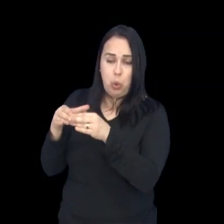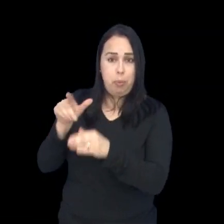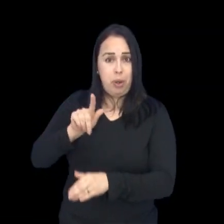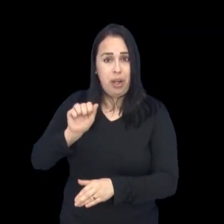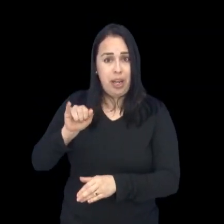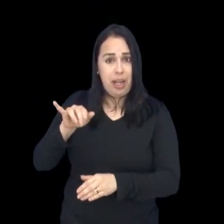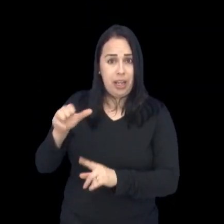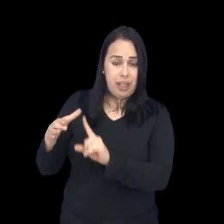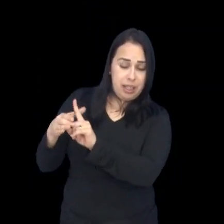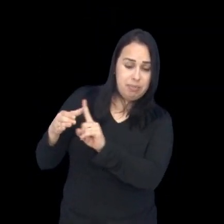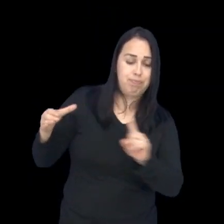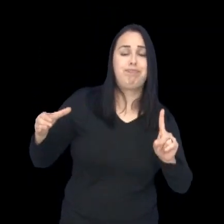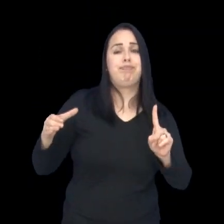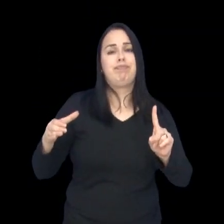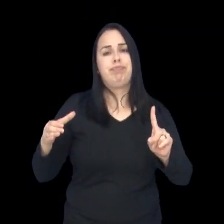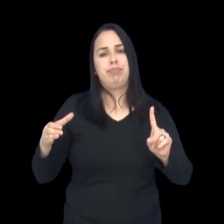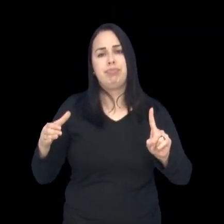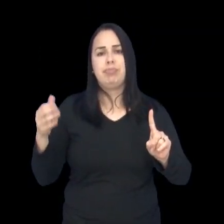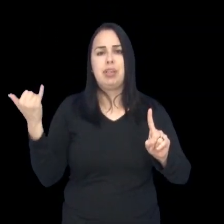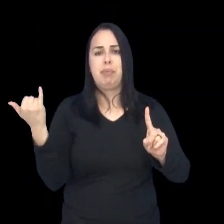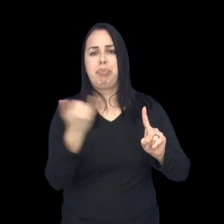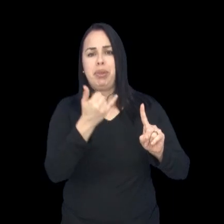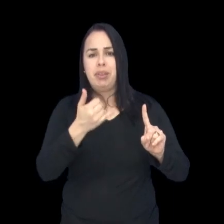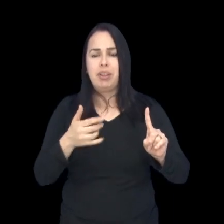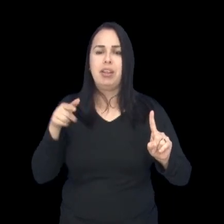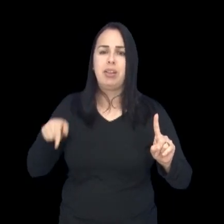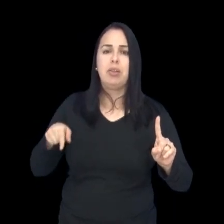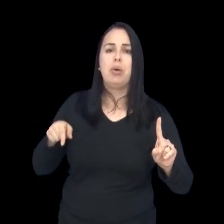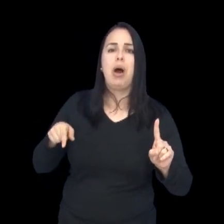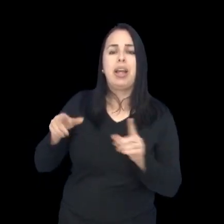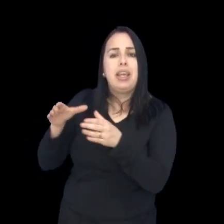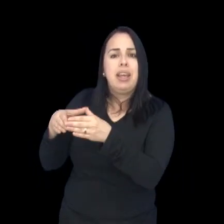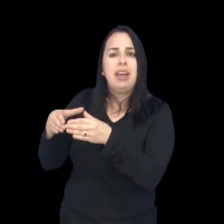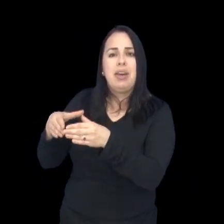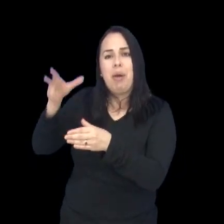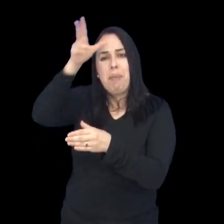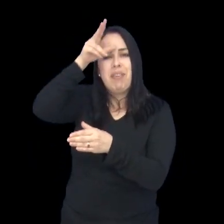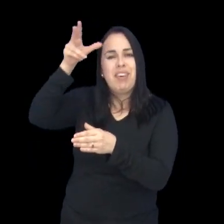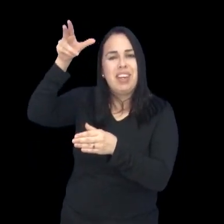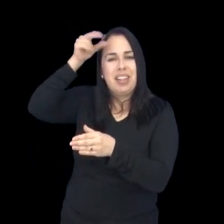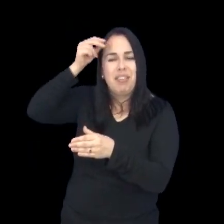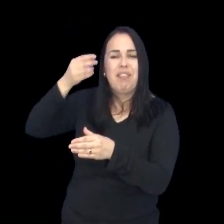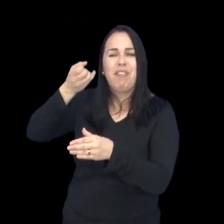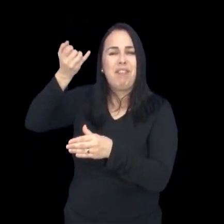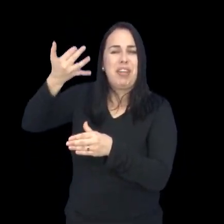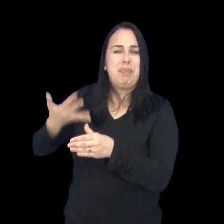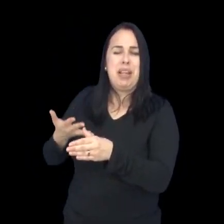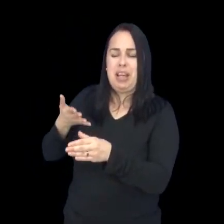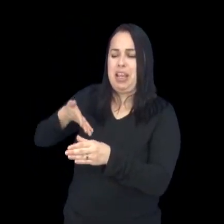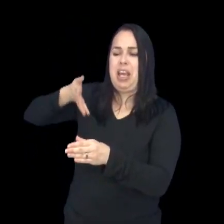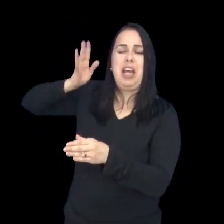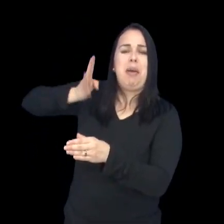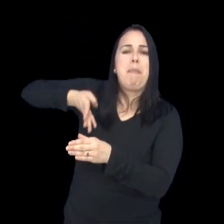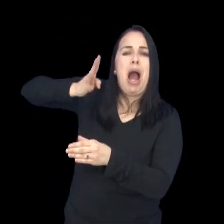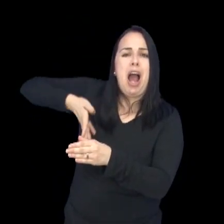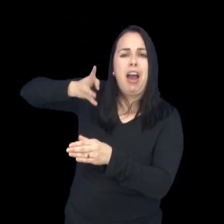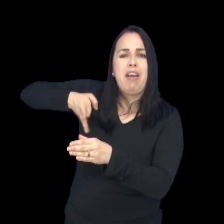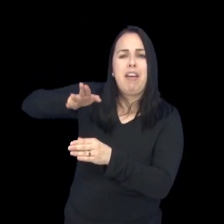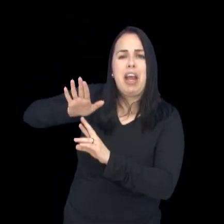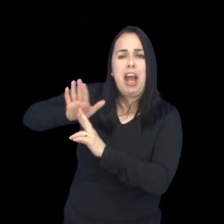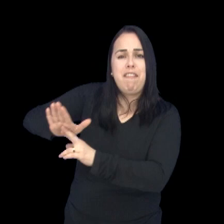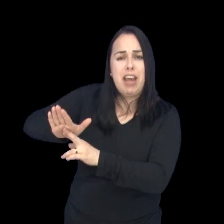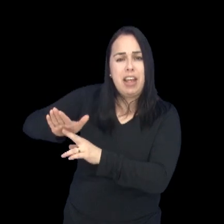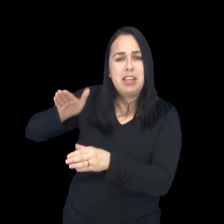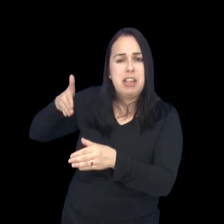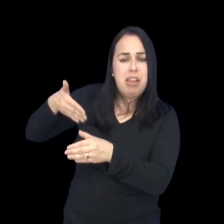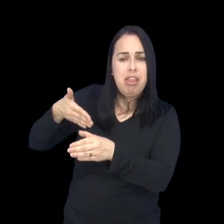do centro de referência, como diz o prefeito de São José dos Campos, do centro de reabilitação, como diz o prefeito de São José dos Campos, chamado Grupo de Apoio